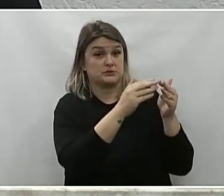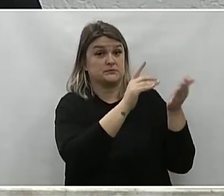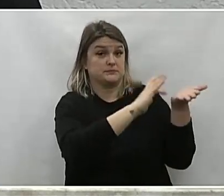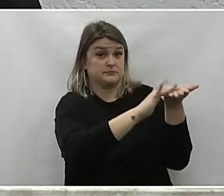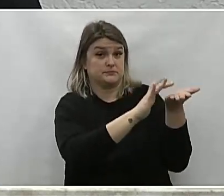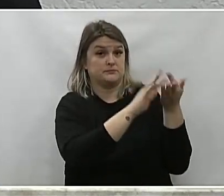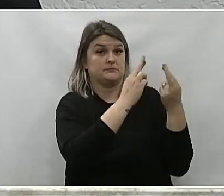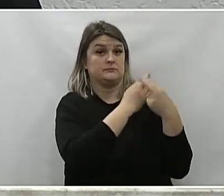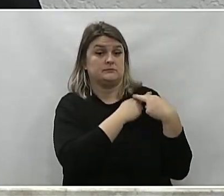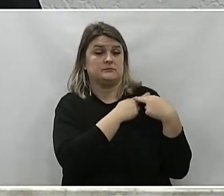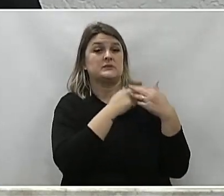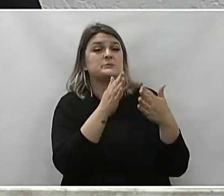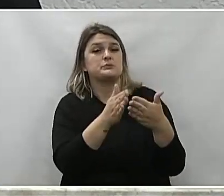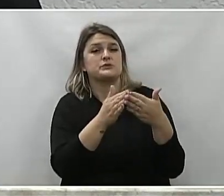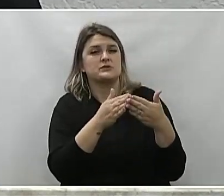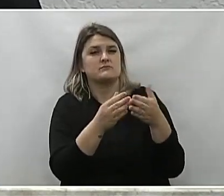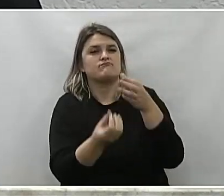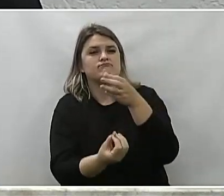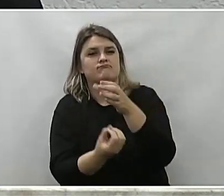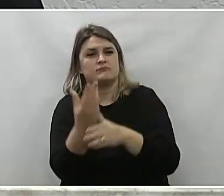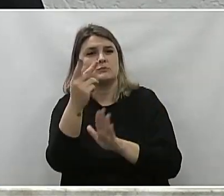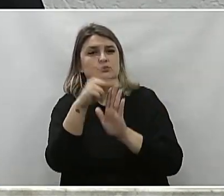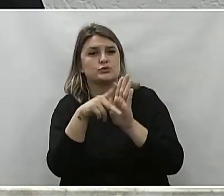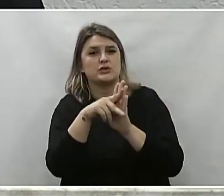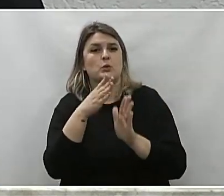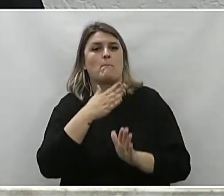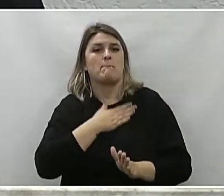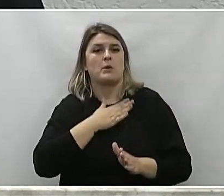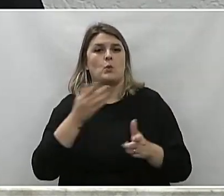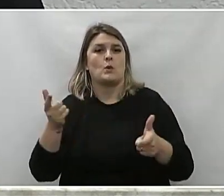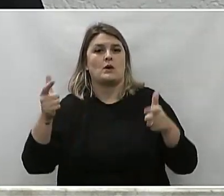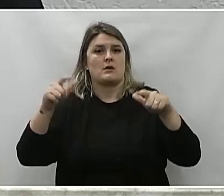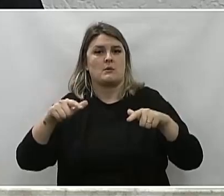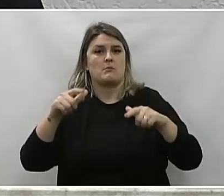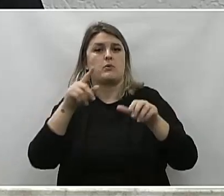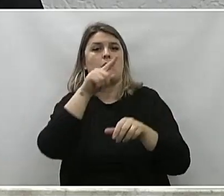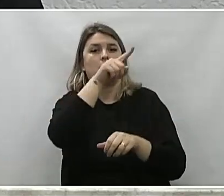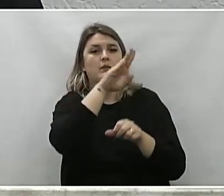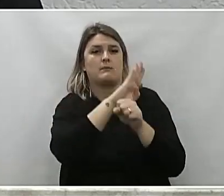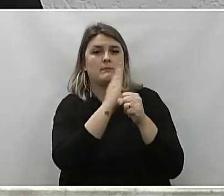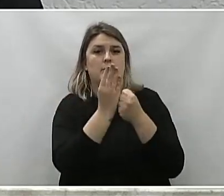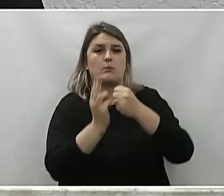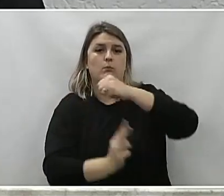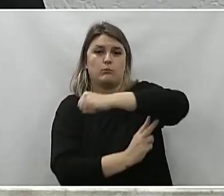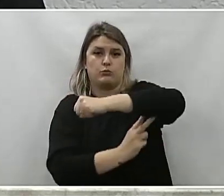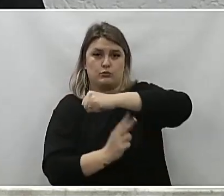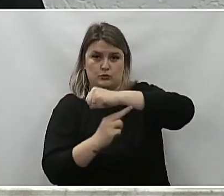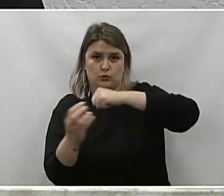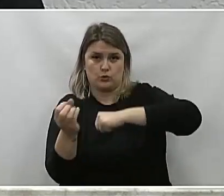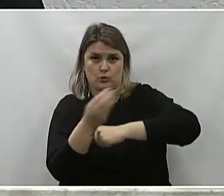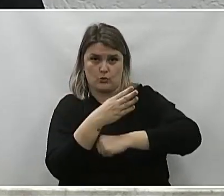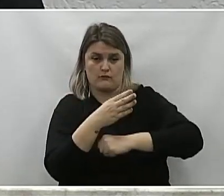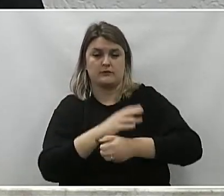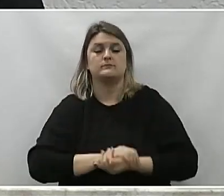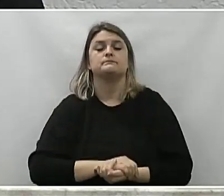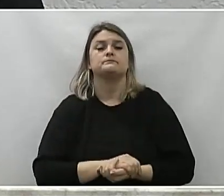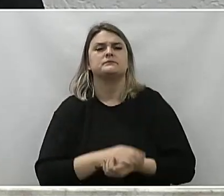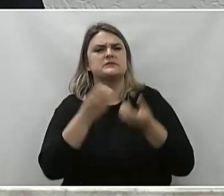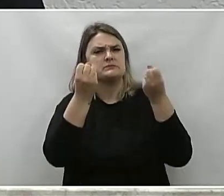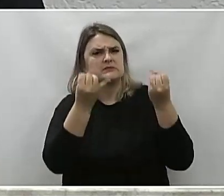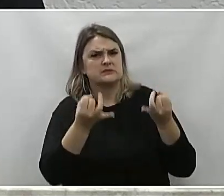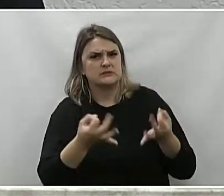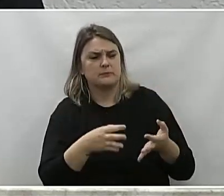competente requeira a implantação do projeto meu campinho do bairro Ponte Nova em nossa cidade justificativa